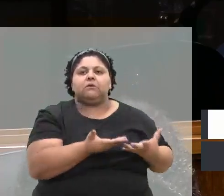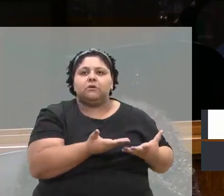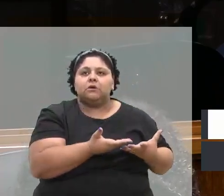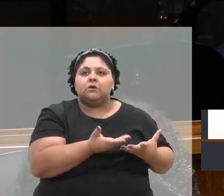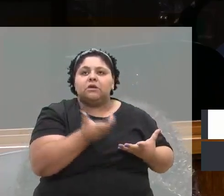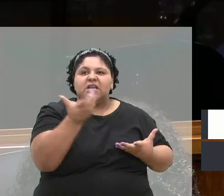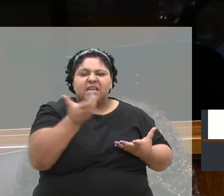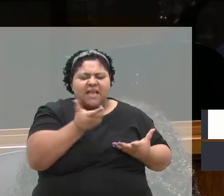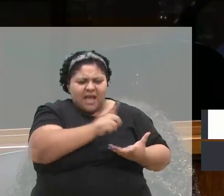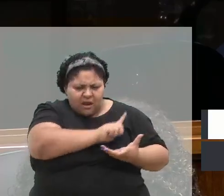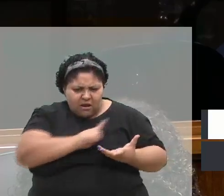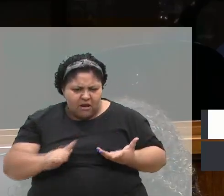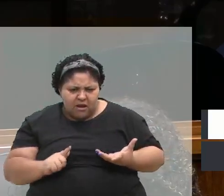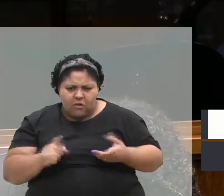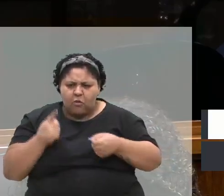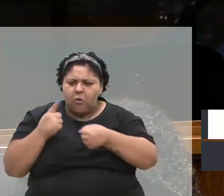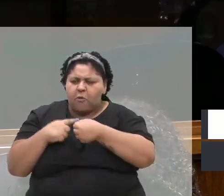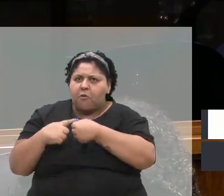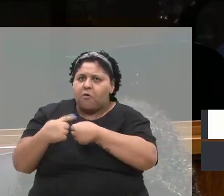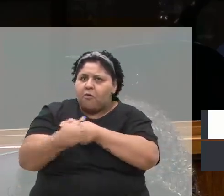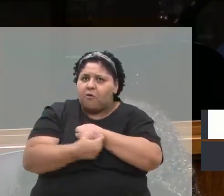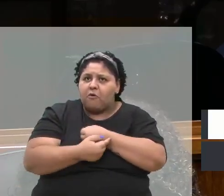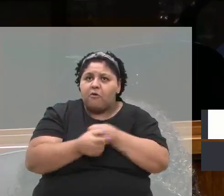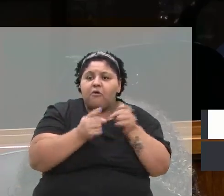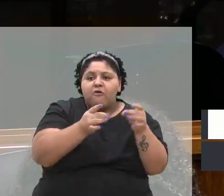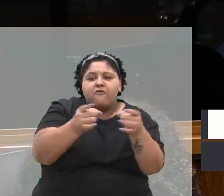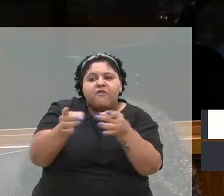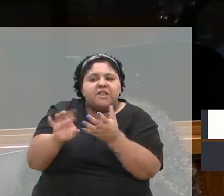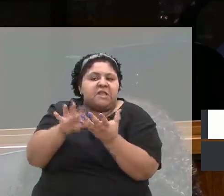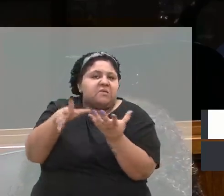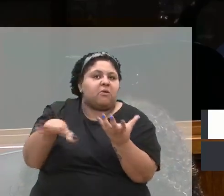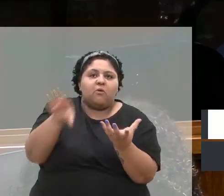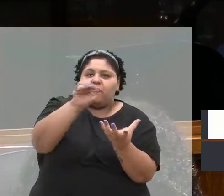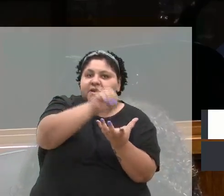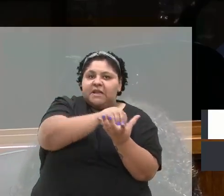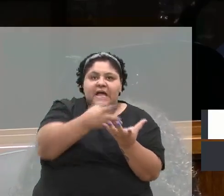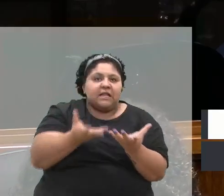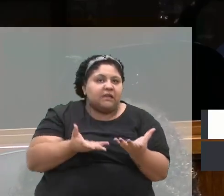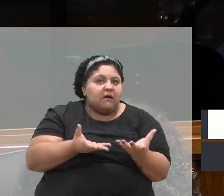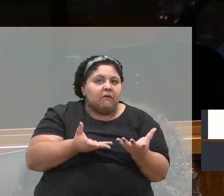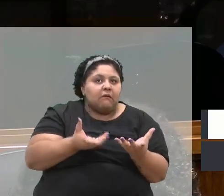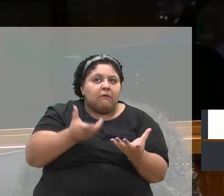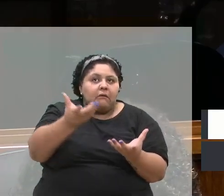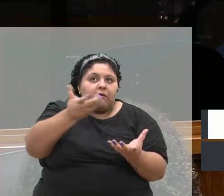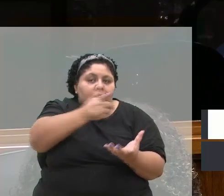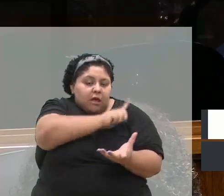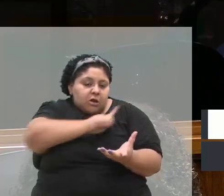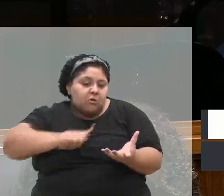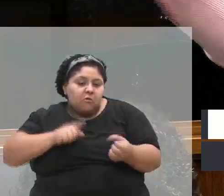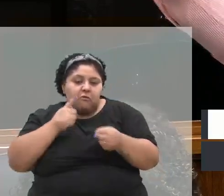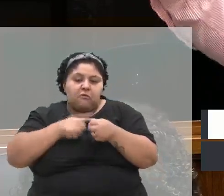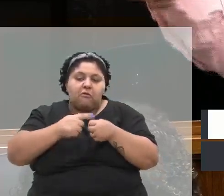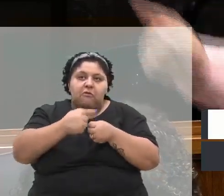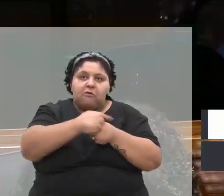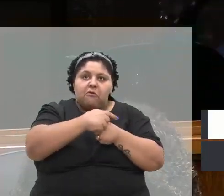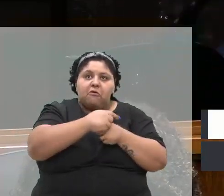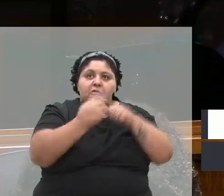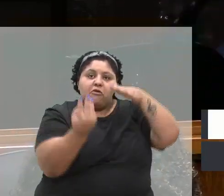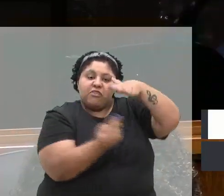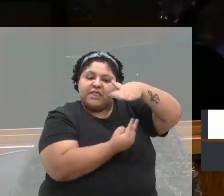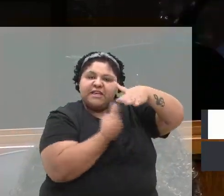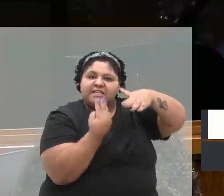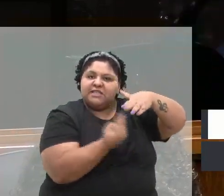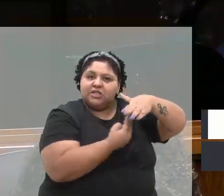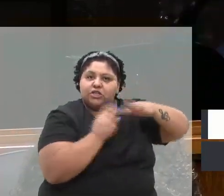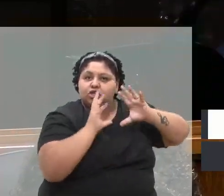querem governar a cidade vendendo a Codeca, querem governar a cidade terceirizando